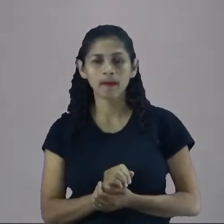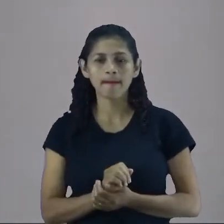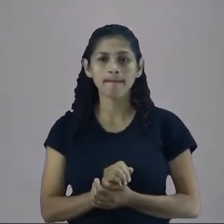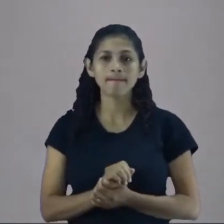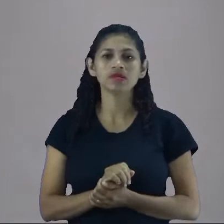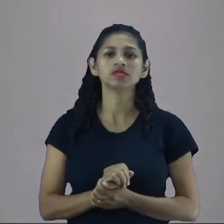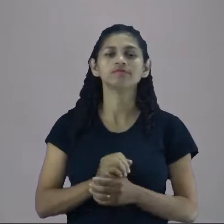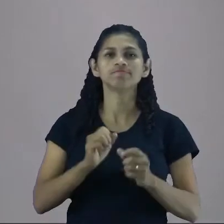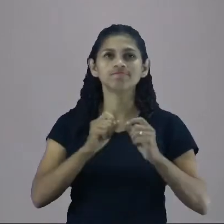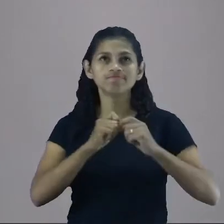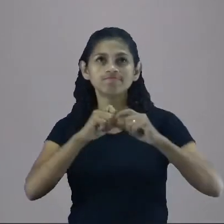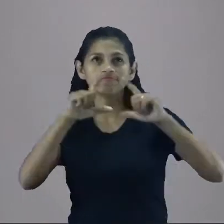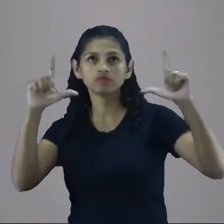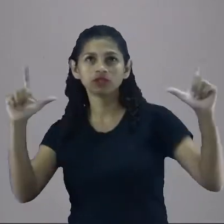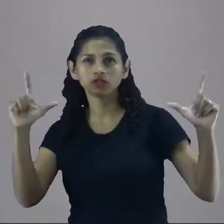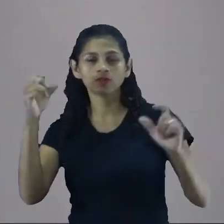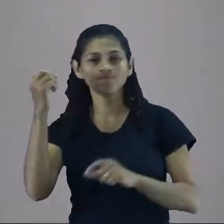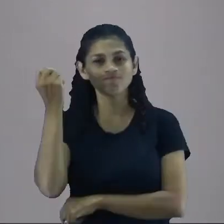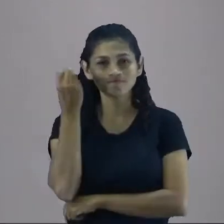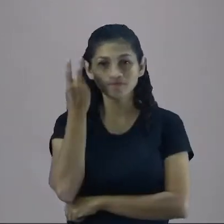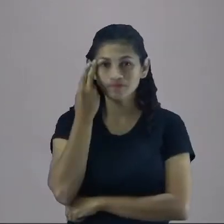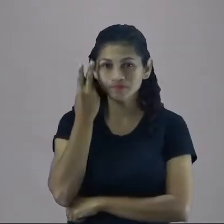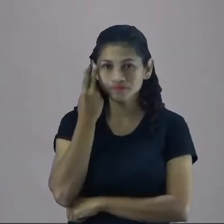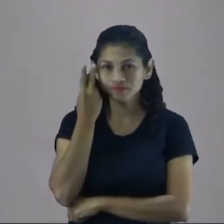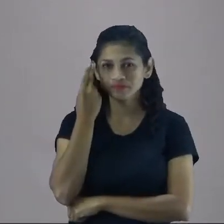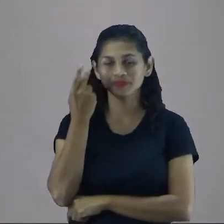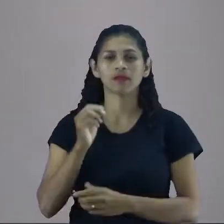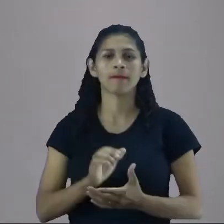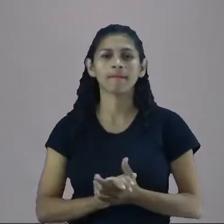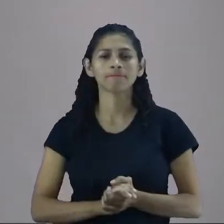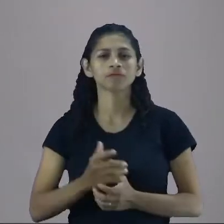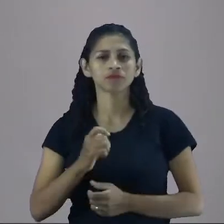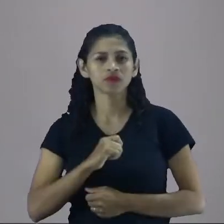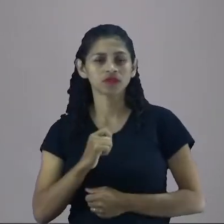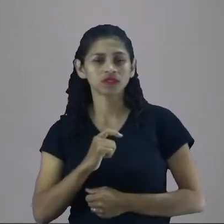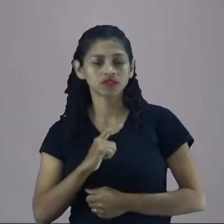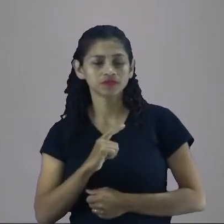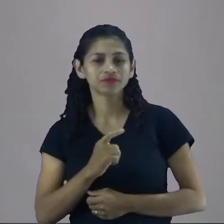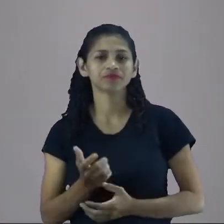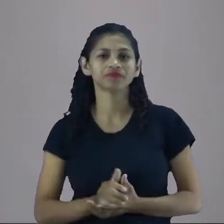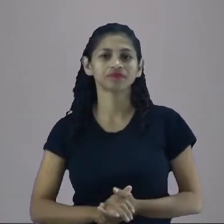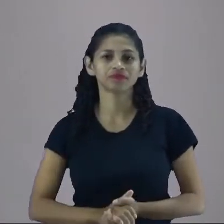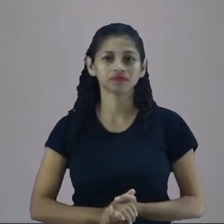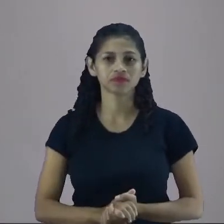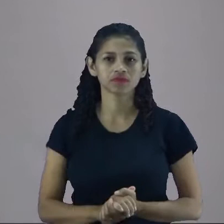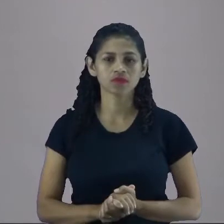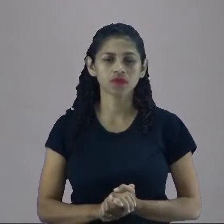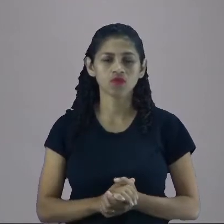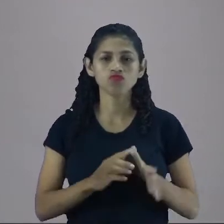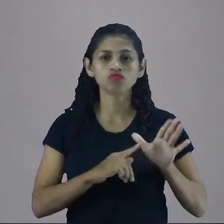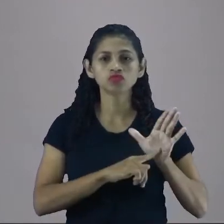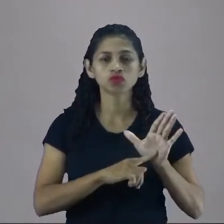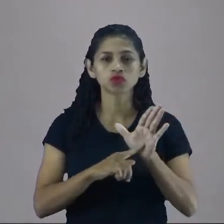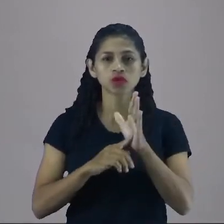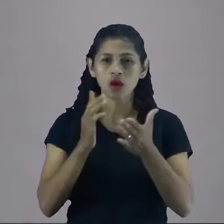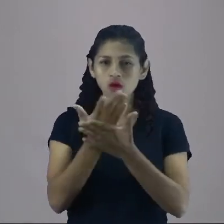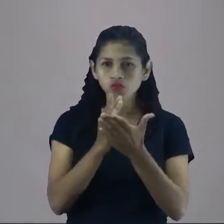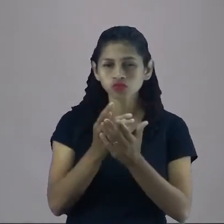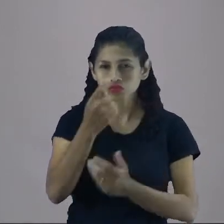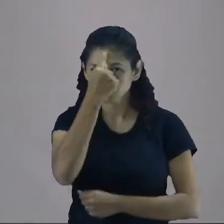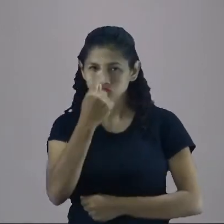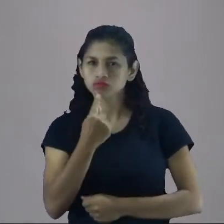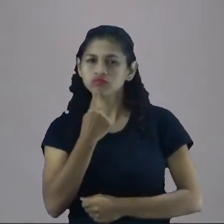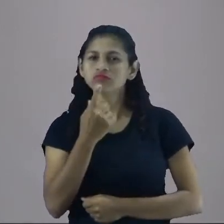natural. Esses são os tipos de paisagens que nós temos. E aí nós vamos fazer o seguinte, eu vou mostrar para vocês algumas imagens